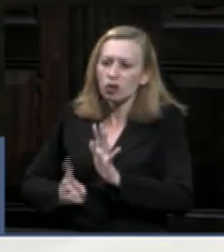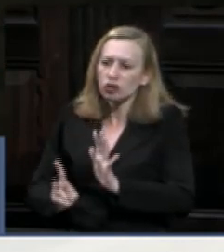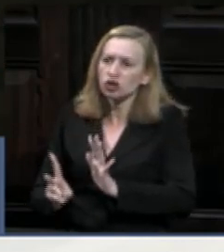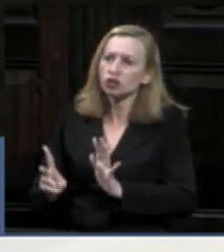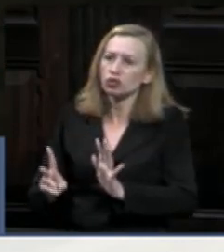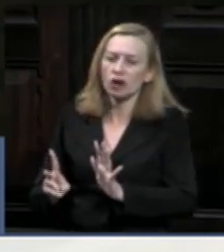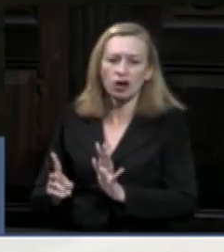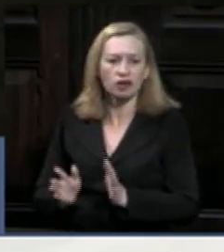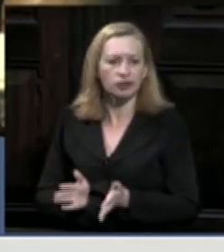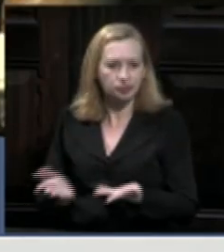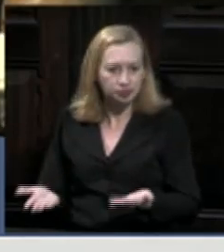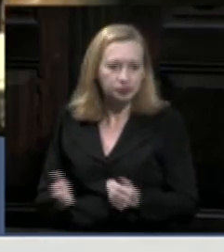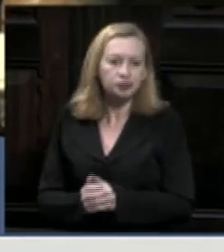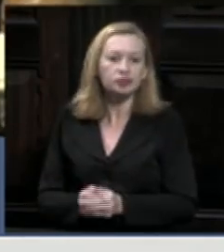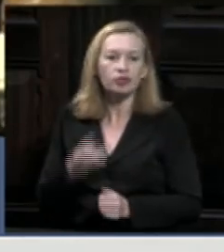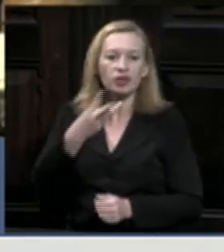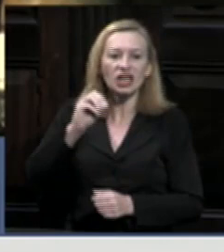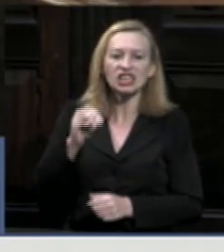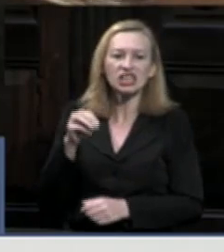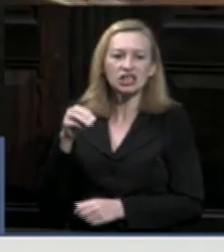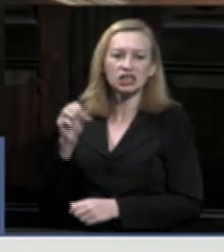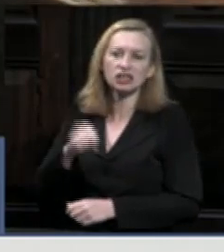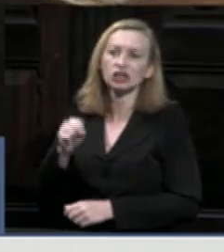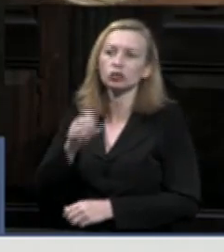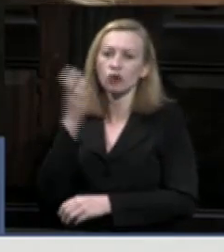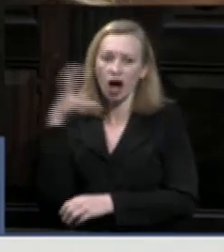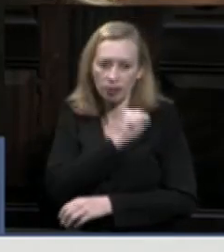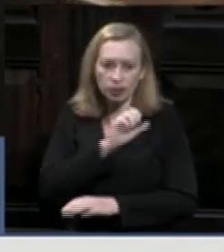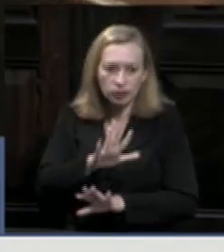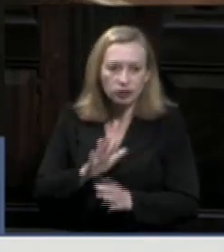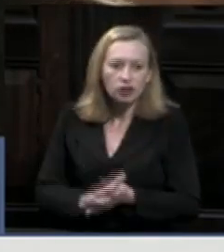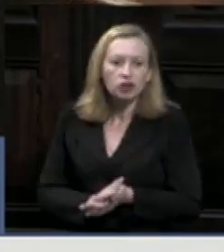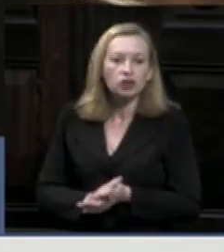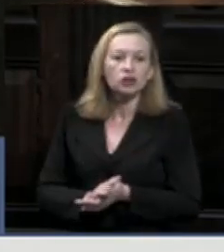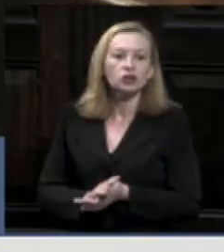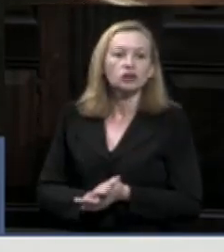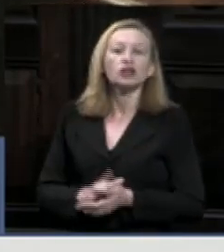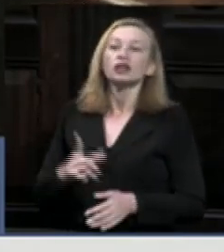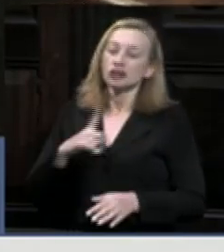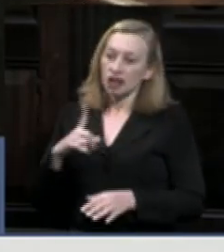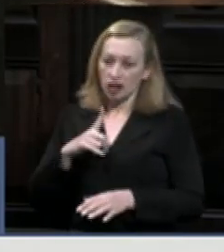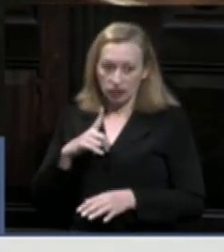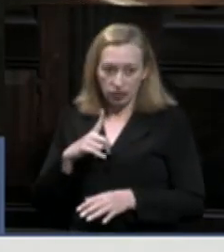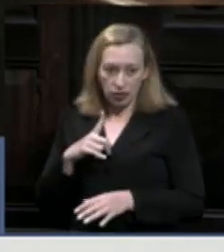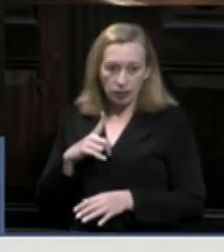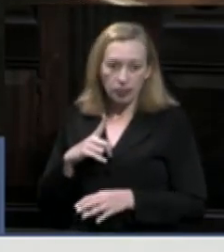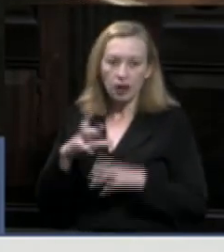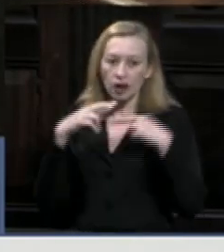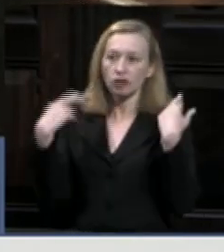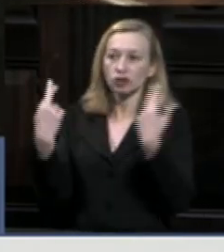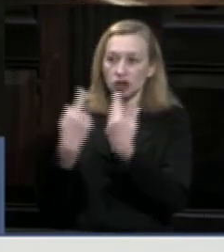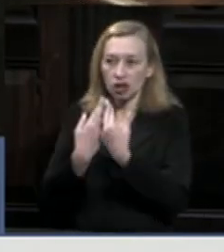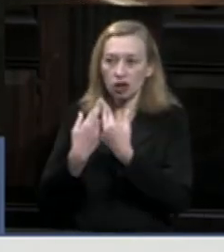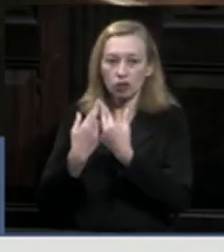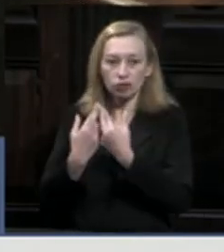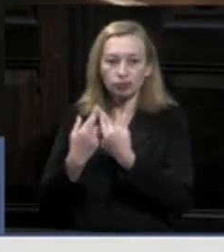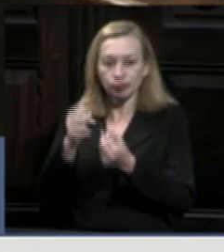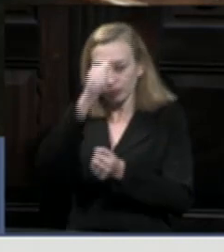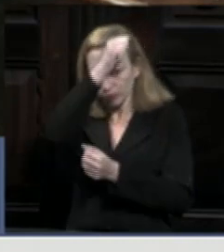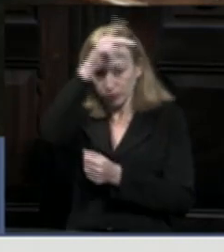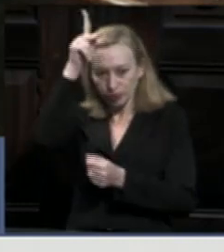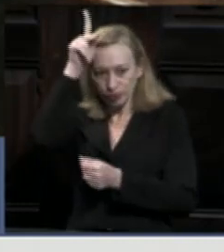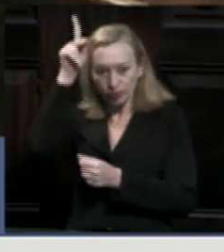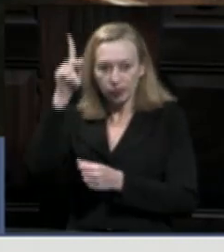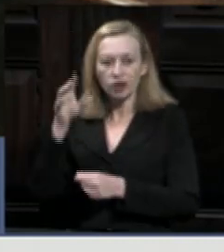década e não em 30 segundos não mais do que isso que ouvi o doutor gnl é hoje uma audiência pública da comissão de agricultura em